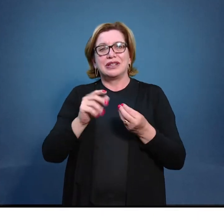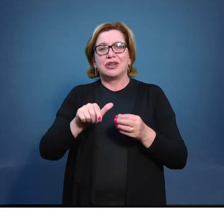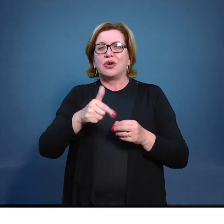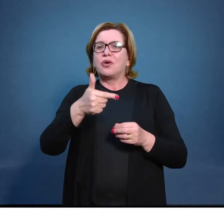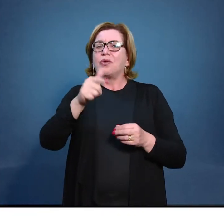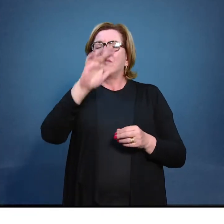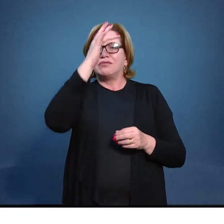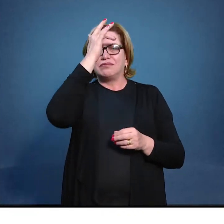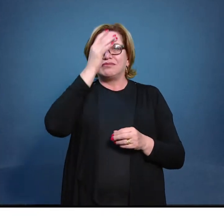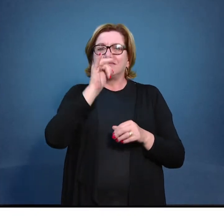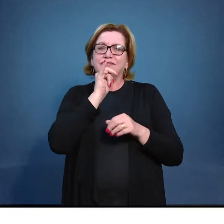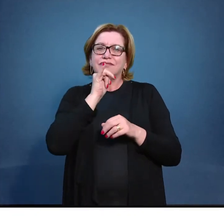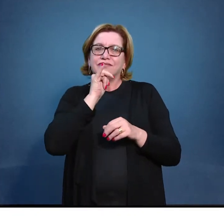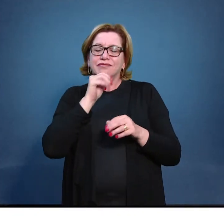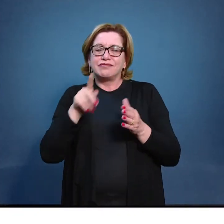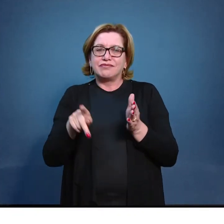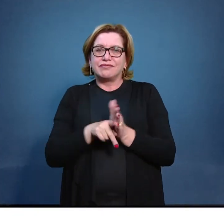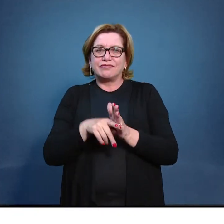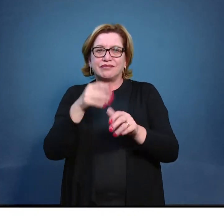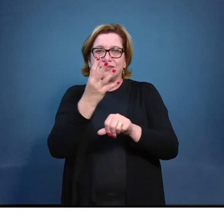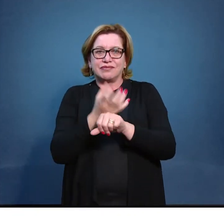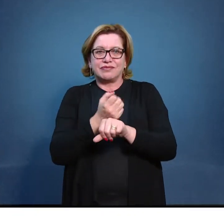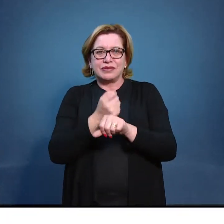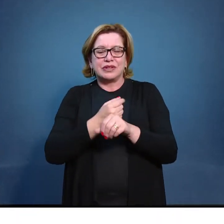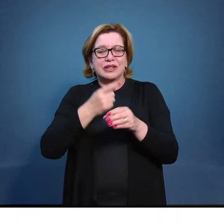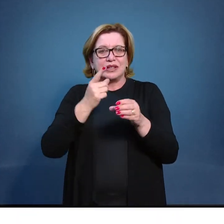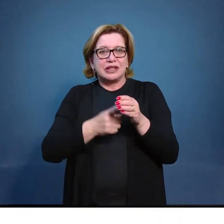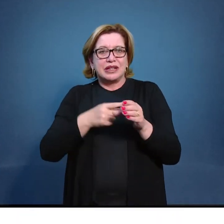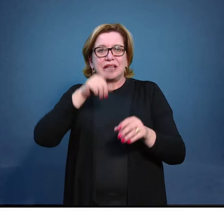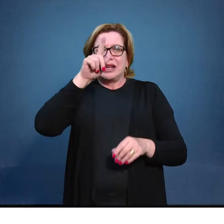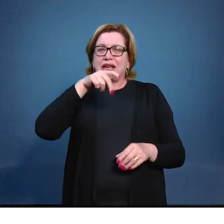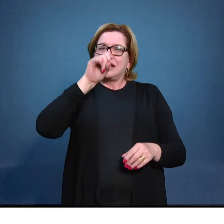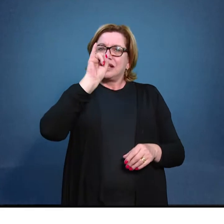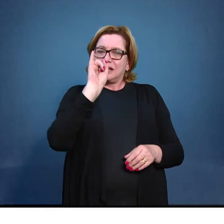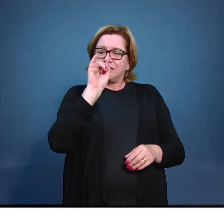outro exemplo de tributo municipal é o IPTU, que é